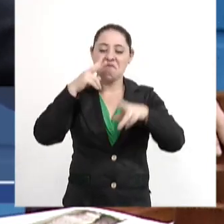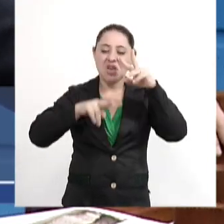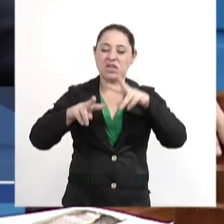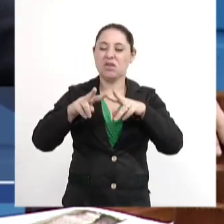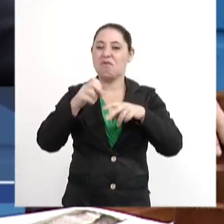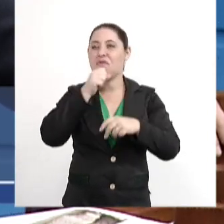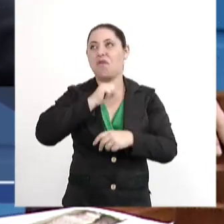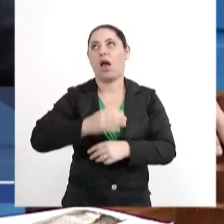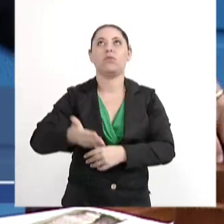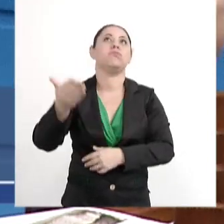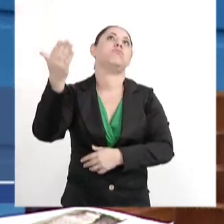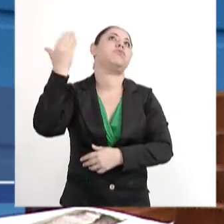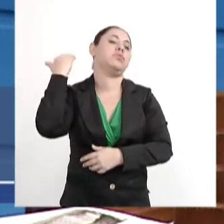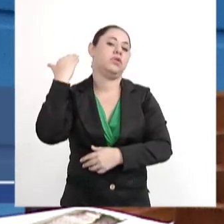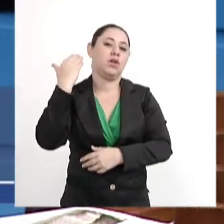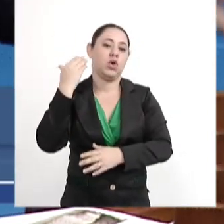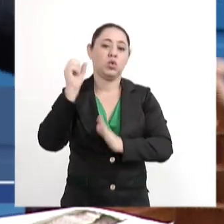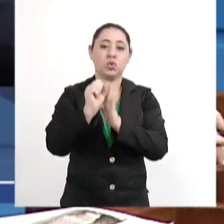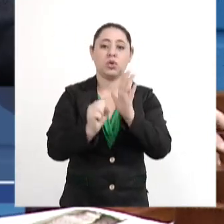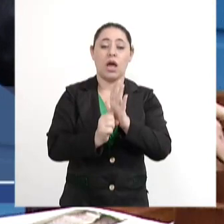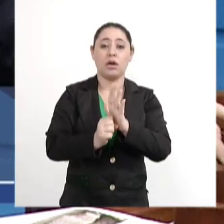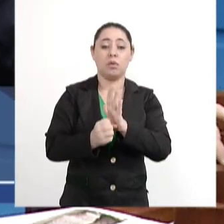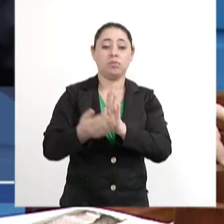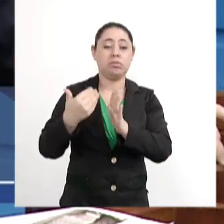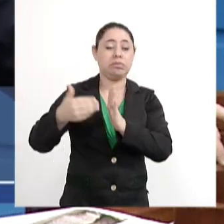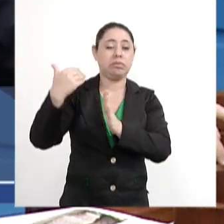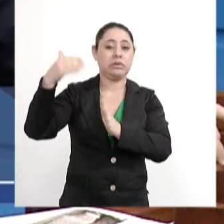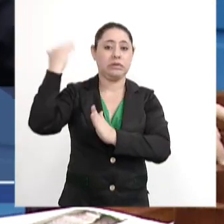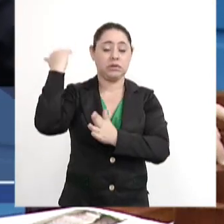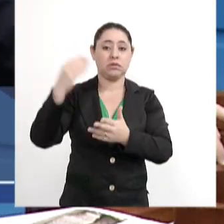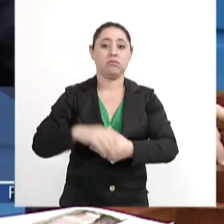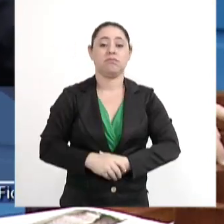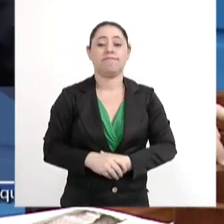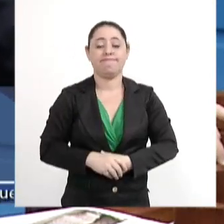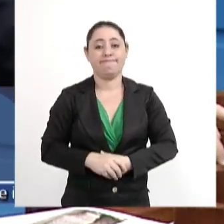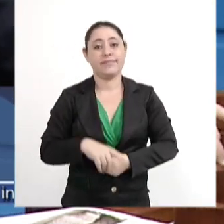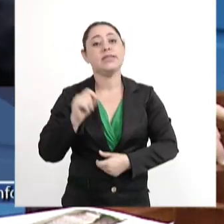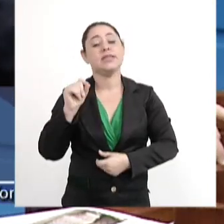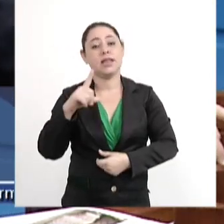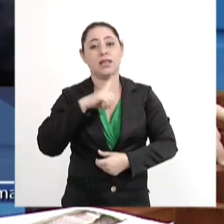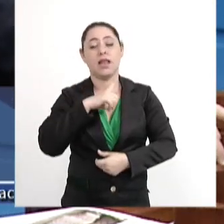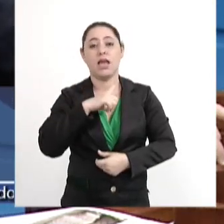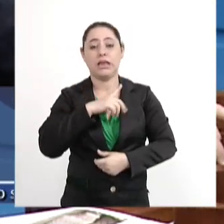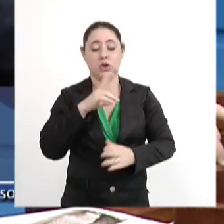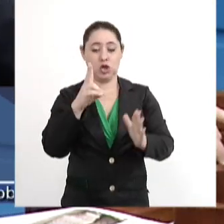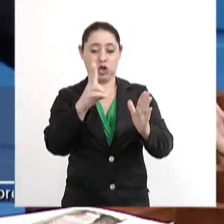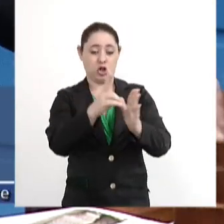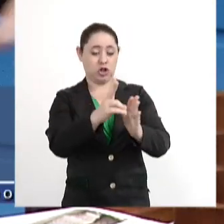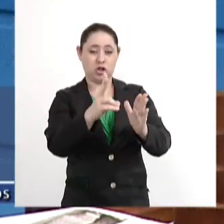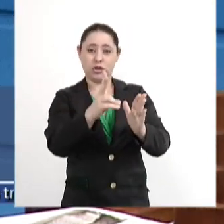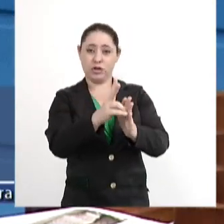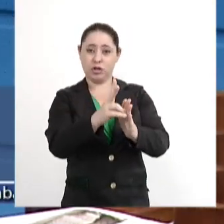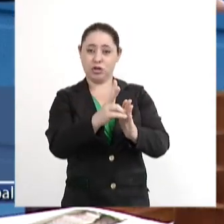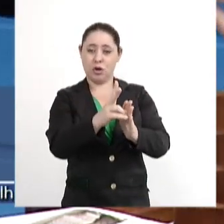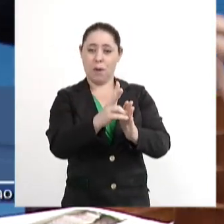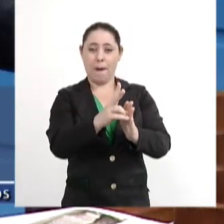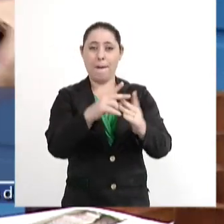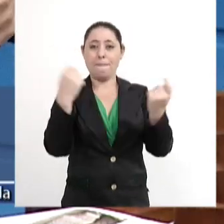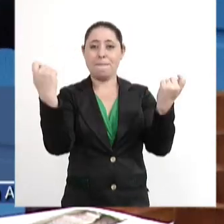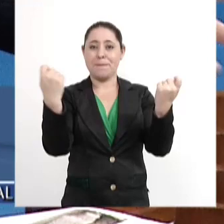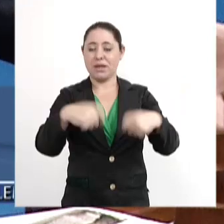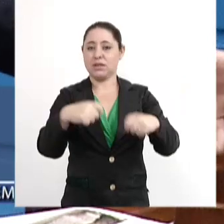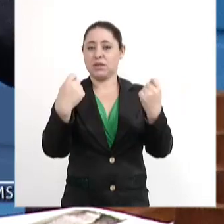ultrapassada já do século passado e de que os índios devem ser